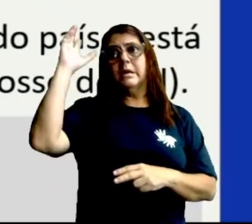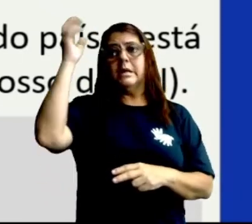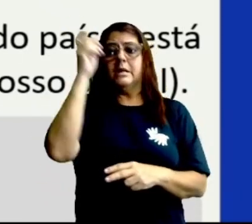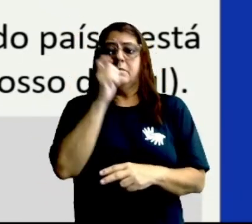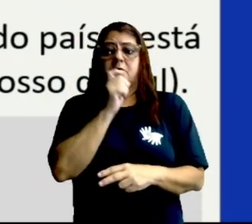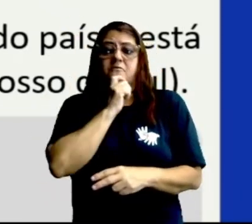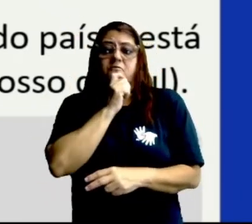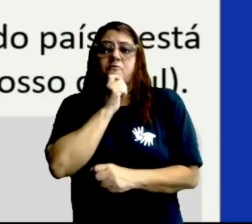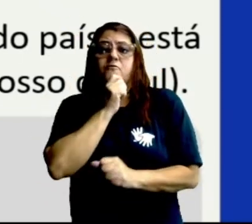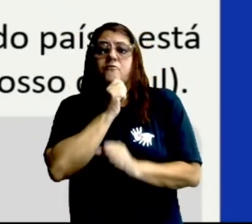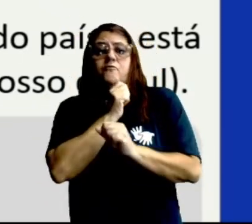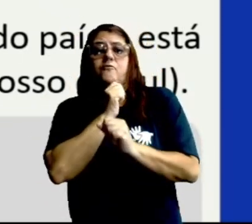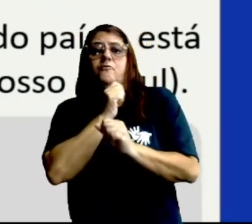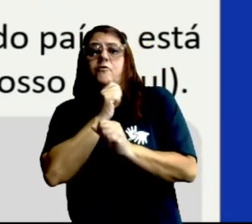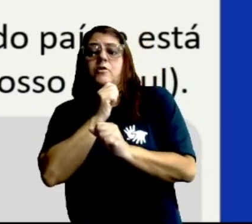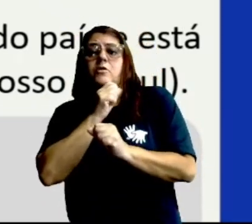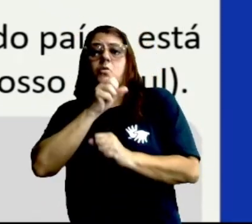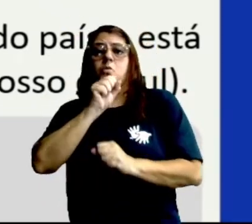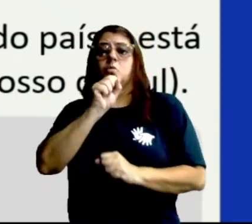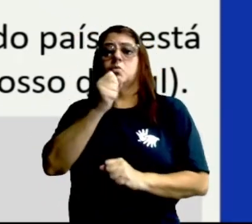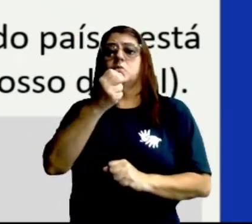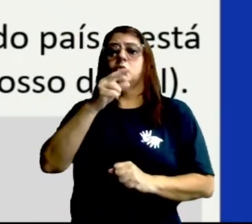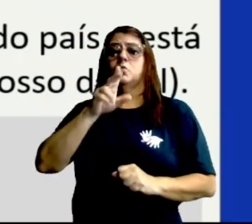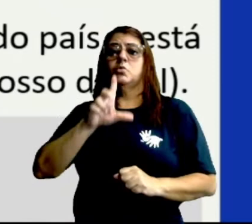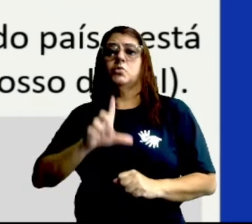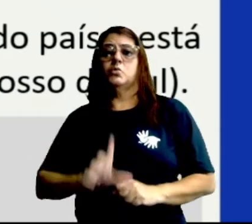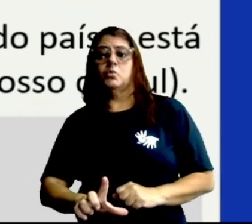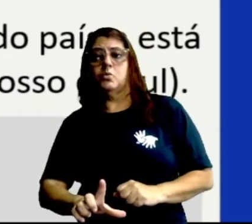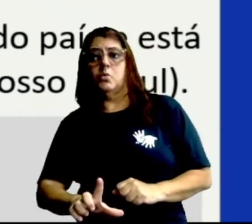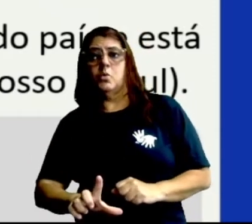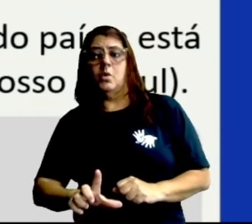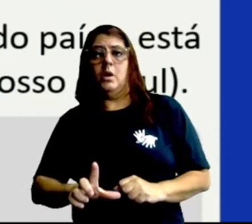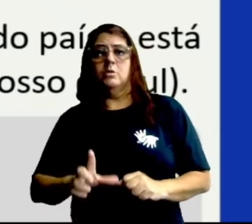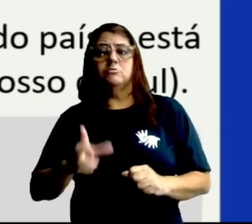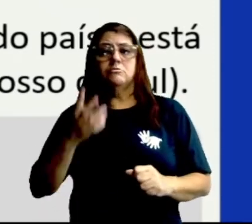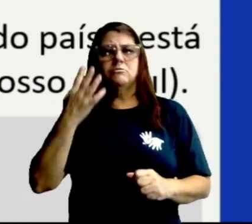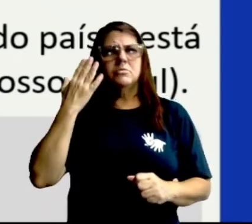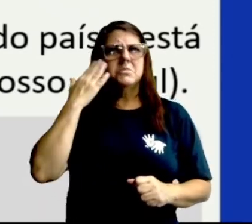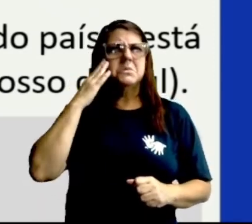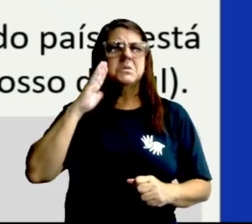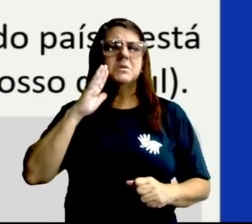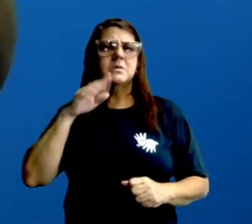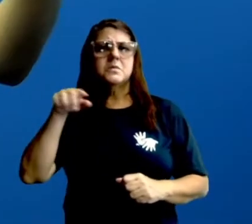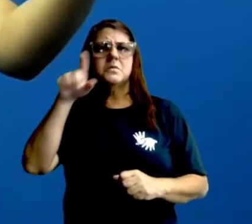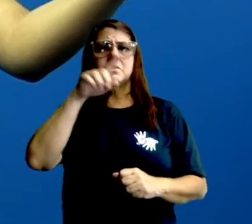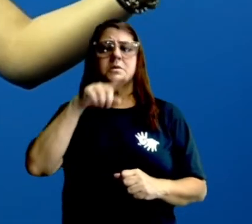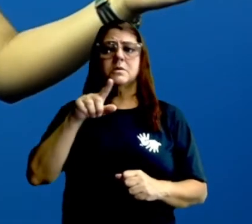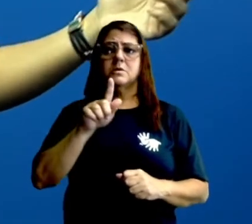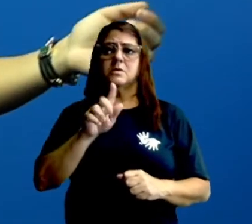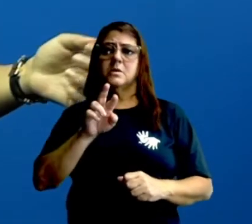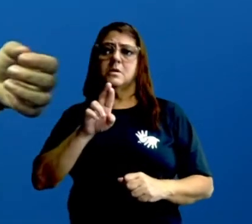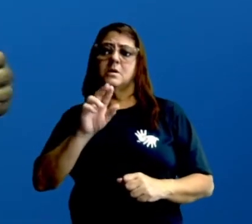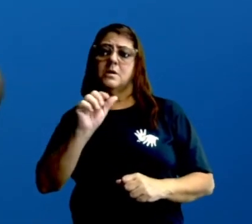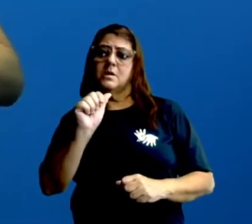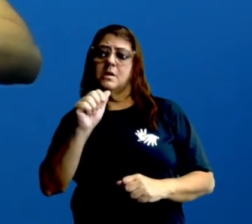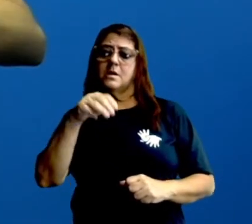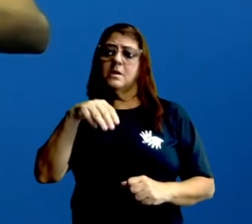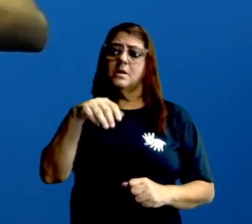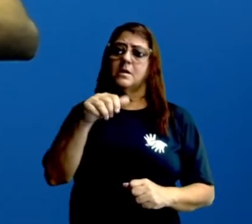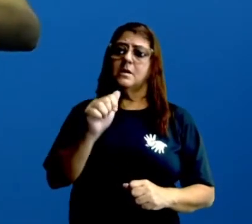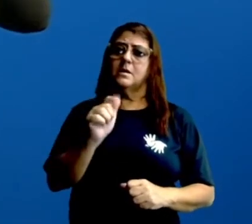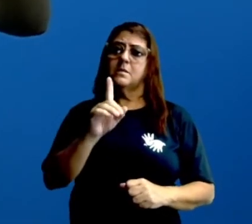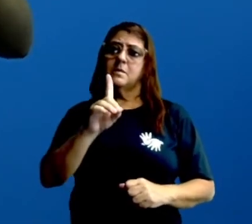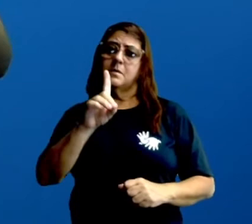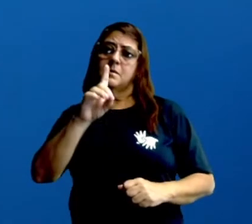frio que a gente tem do Sul não sei se vocês já viram alguma coisa do sul do nosso país por exemplo Gramado quando as pessoas dizem